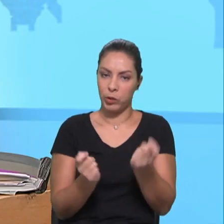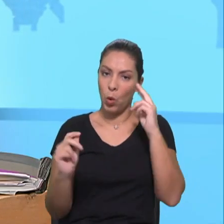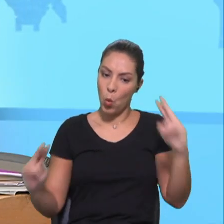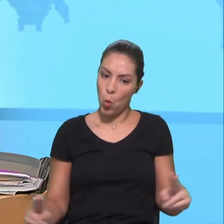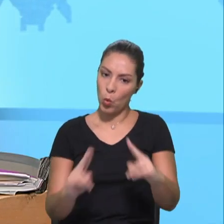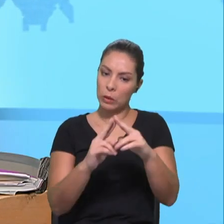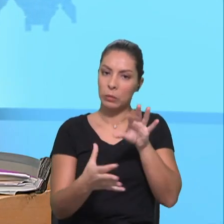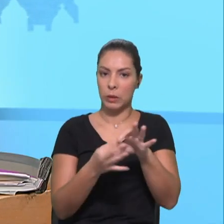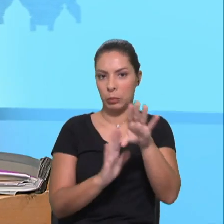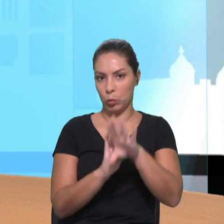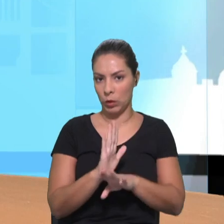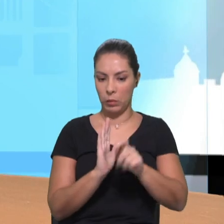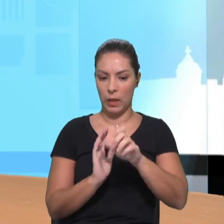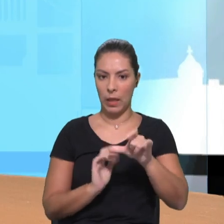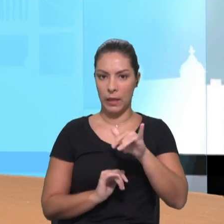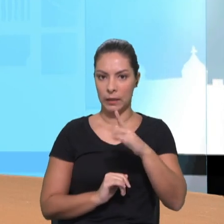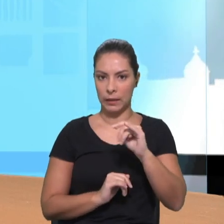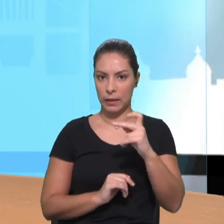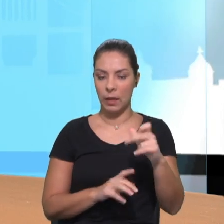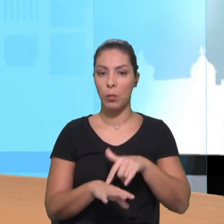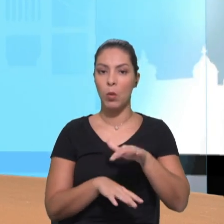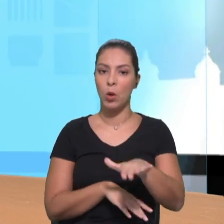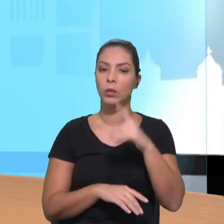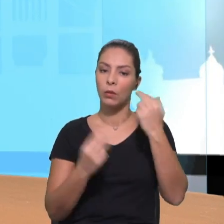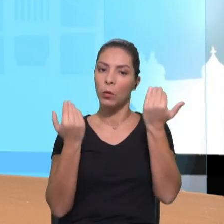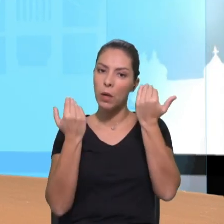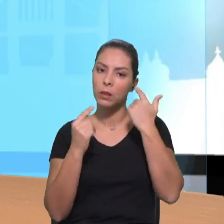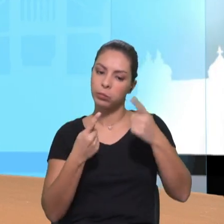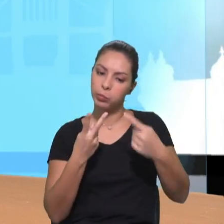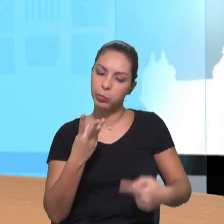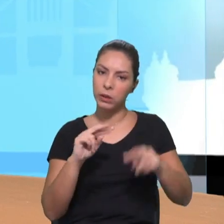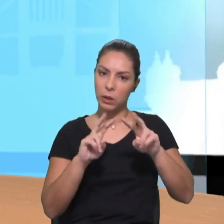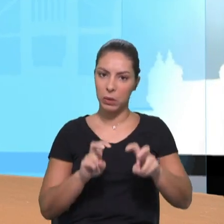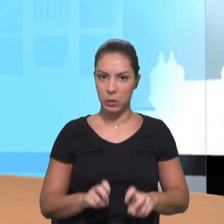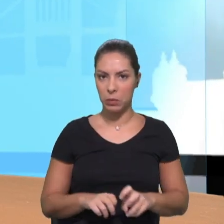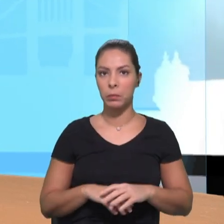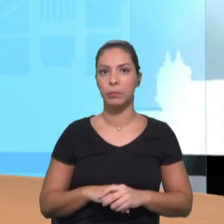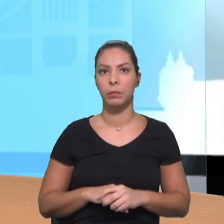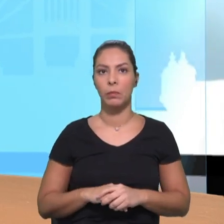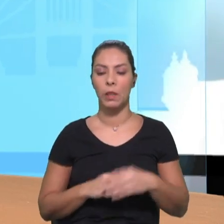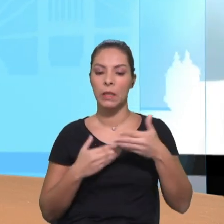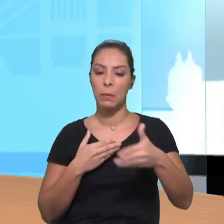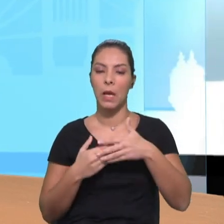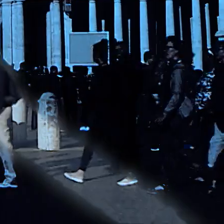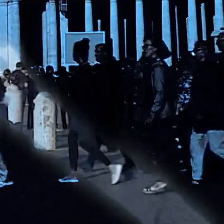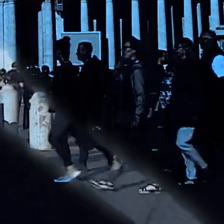programa Eclésia. Convido ainda a olhar para a atualidade informativa, com destaque para a Semana do